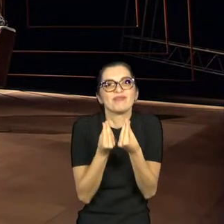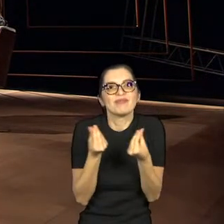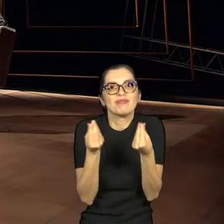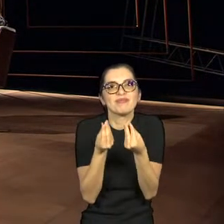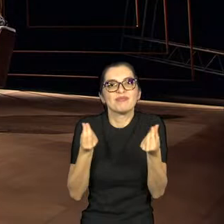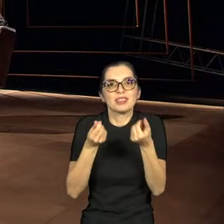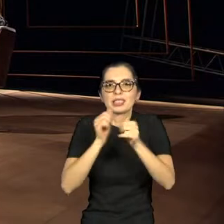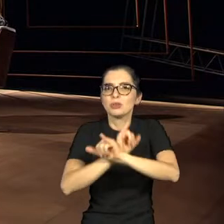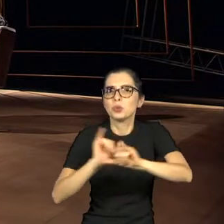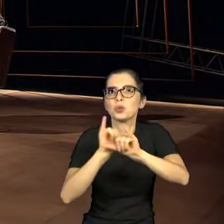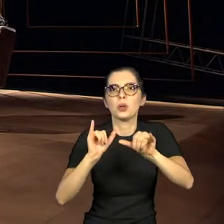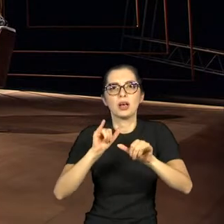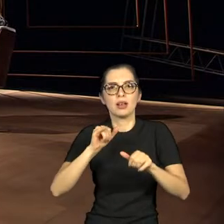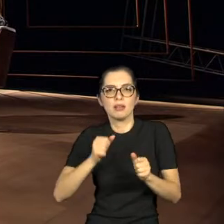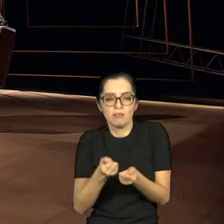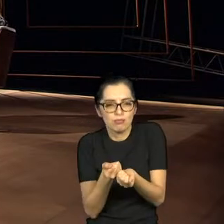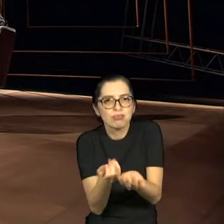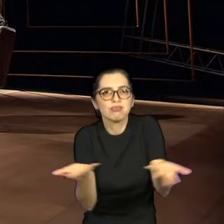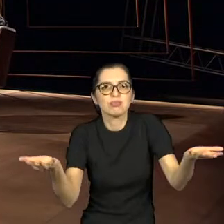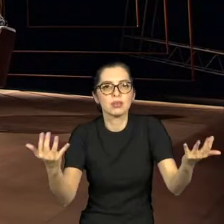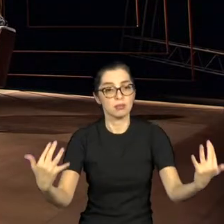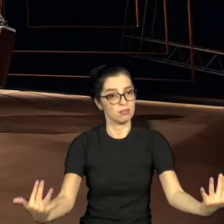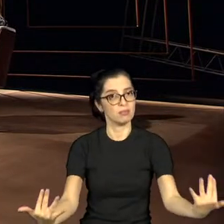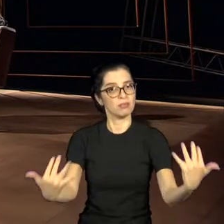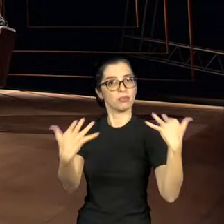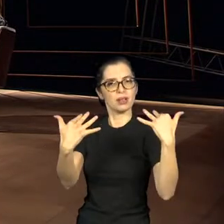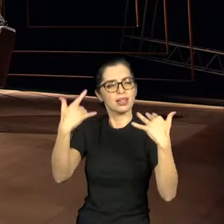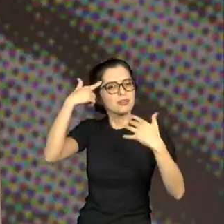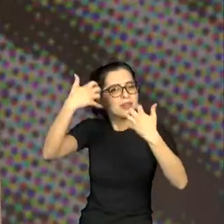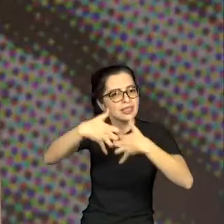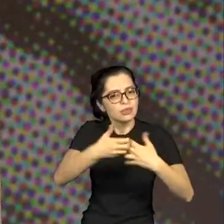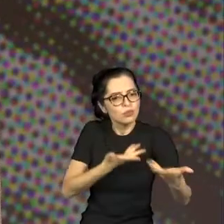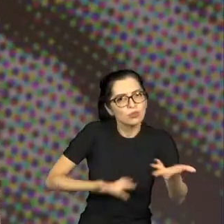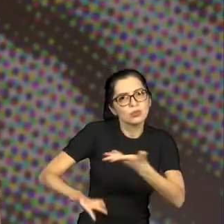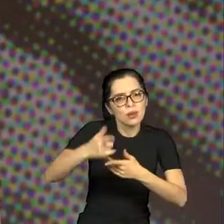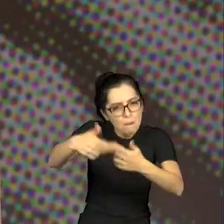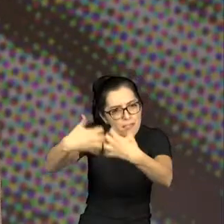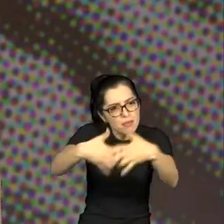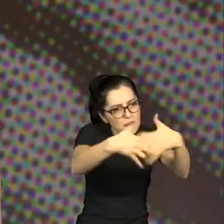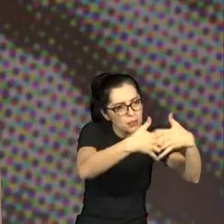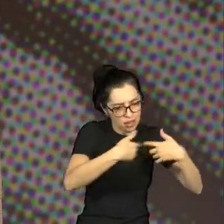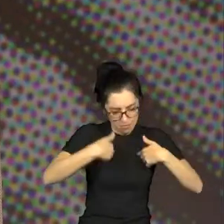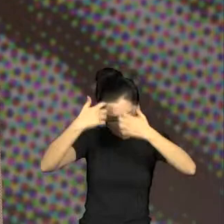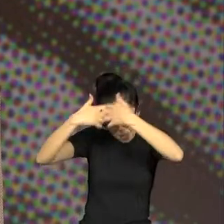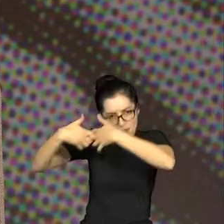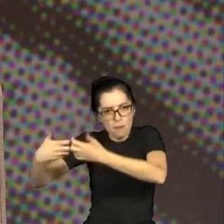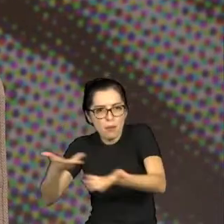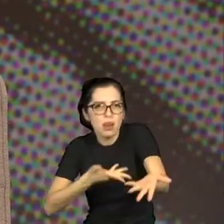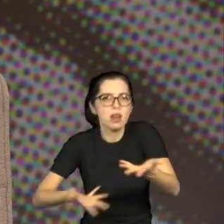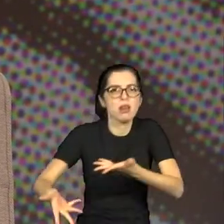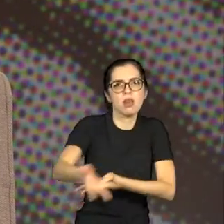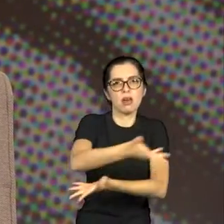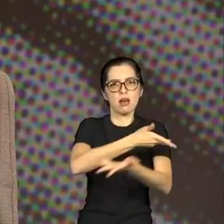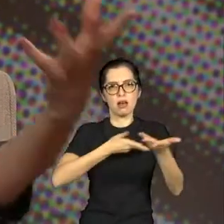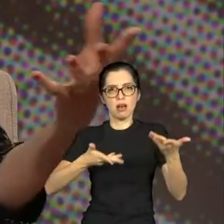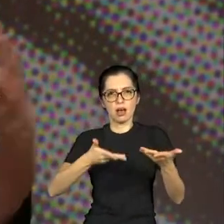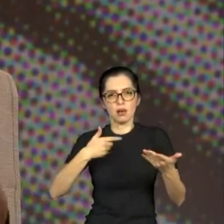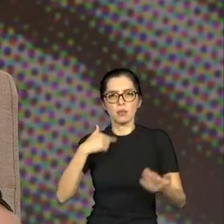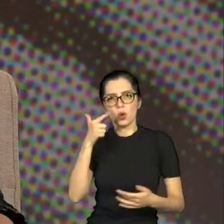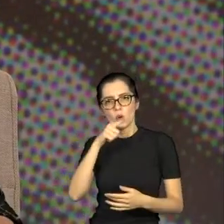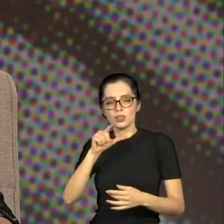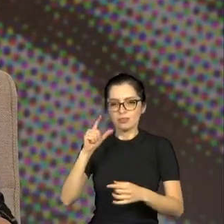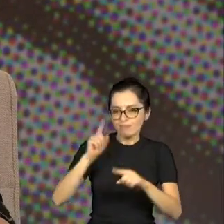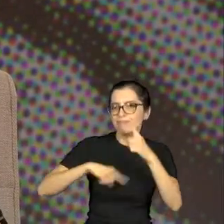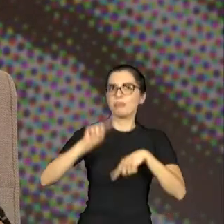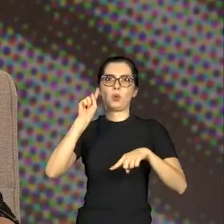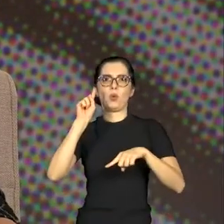pessoas, aquela rede de pensamento, que eu passei por cima disso, perguntei para um amigo